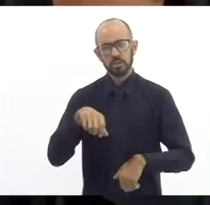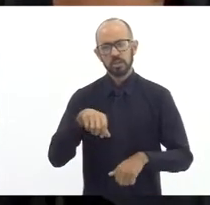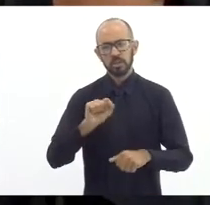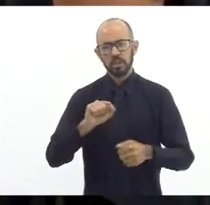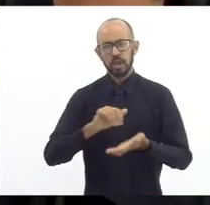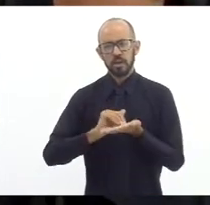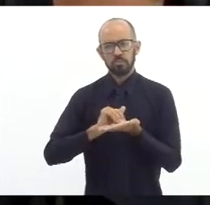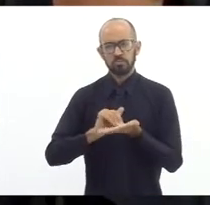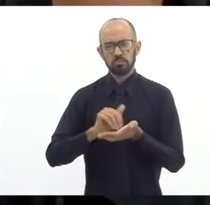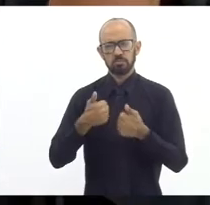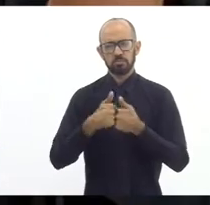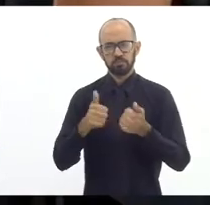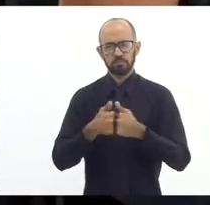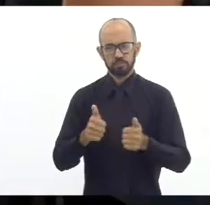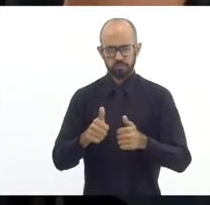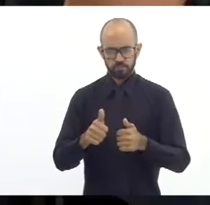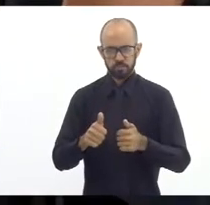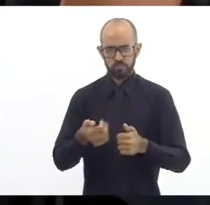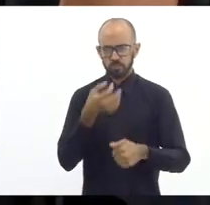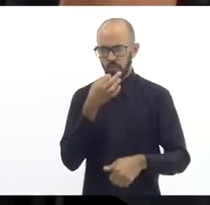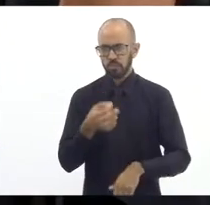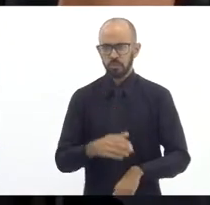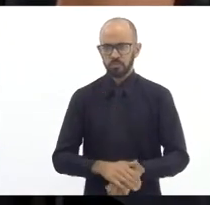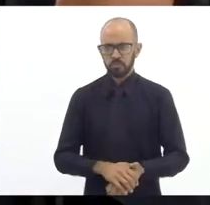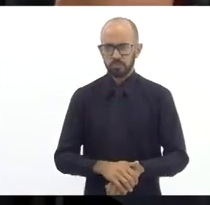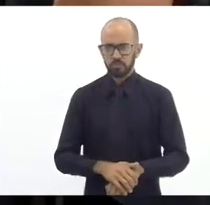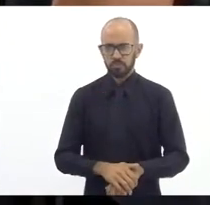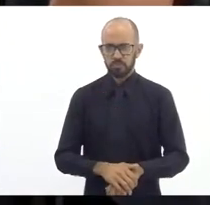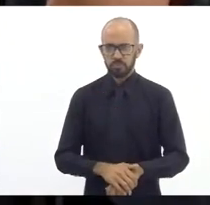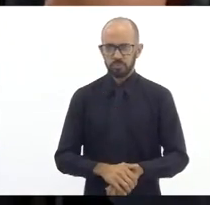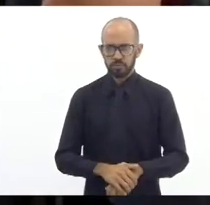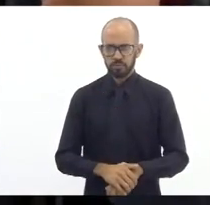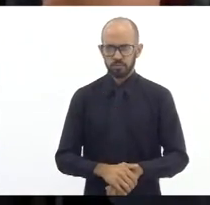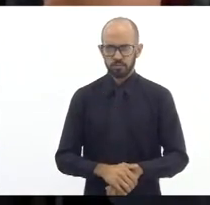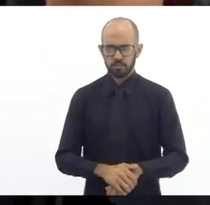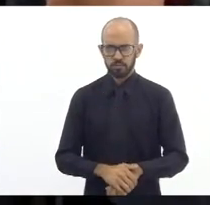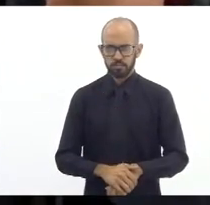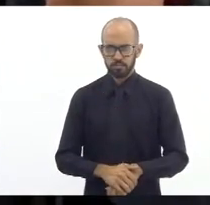posicionar. Senhora presidente Lucinha. Me lembro. Perdão.